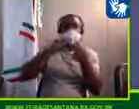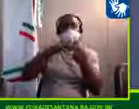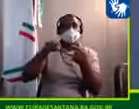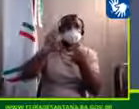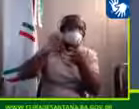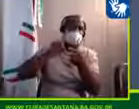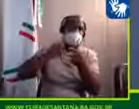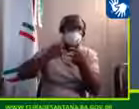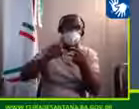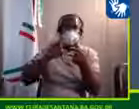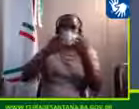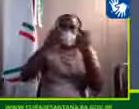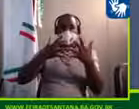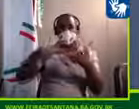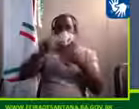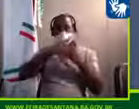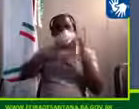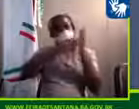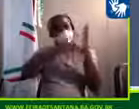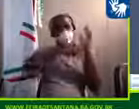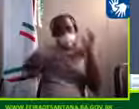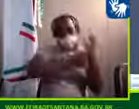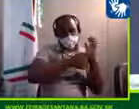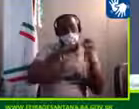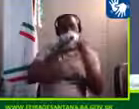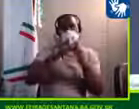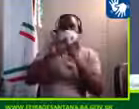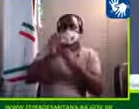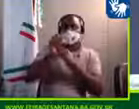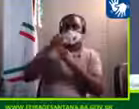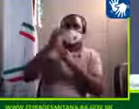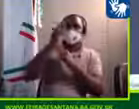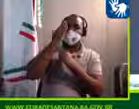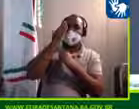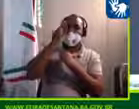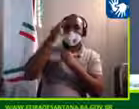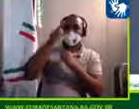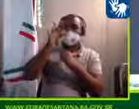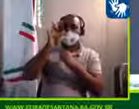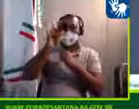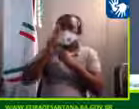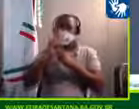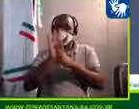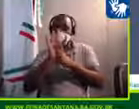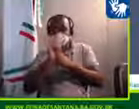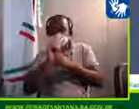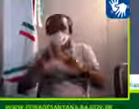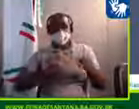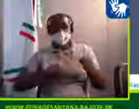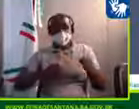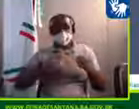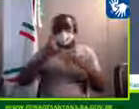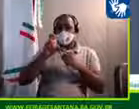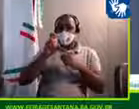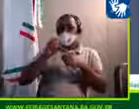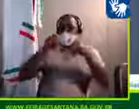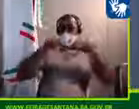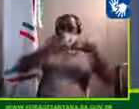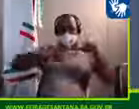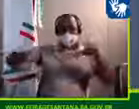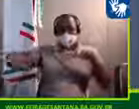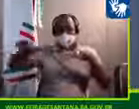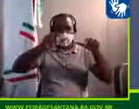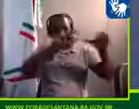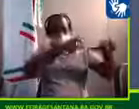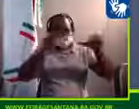no último dia que nós decidimos pela restrição de funcionamento, Feira de Santana tinha 10 leitos de UTI e 50 leitos clínicos no nosso